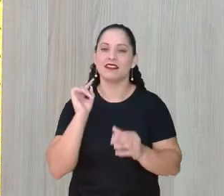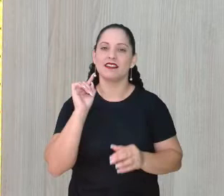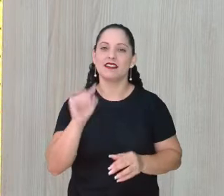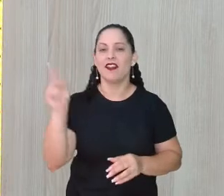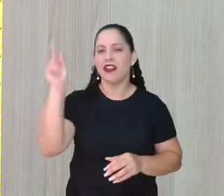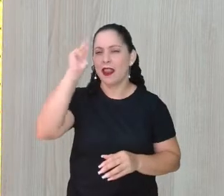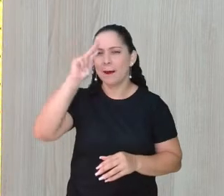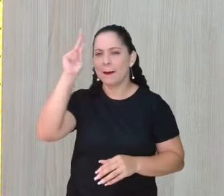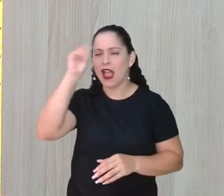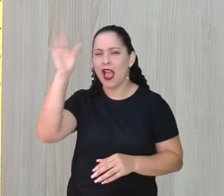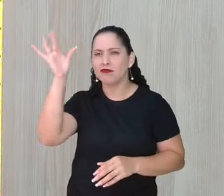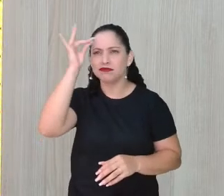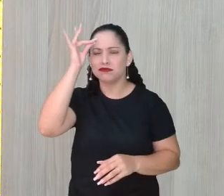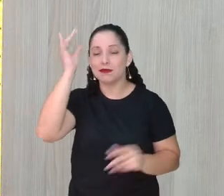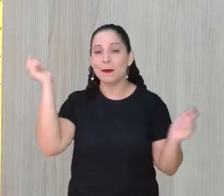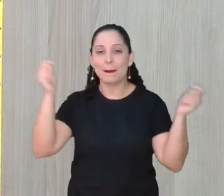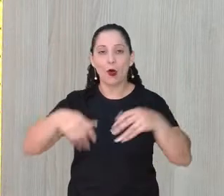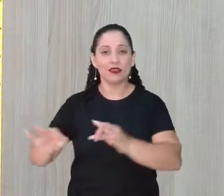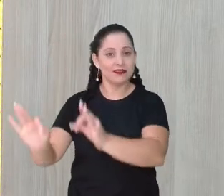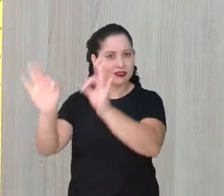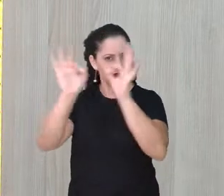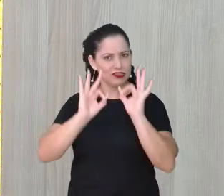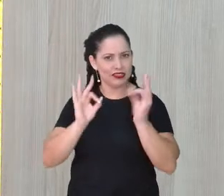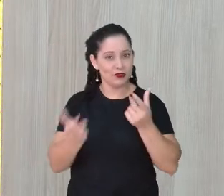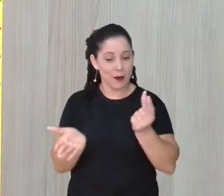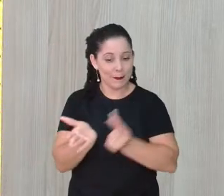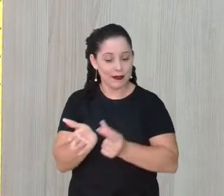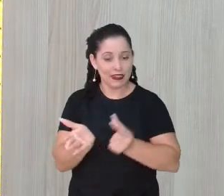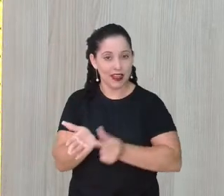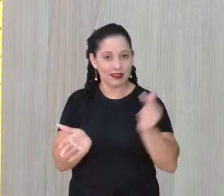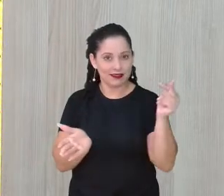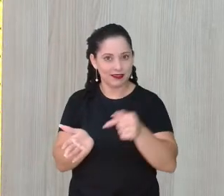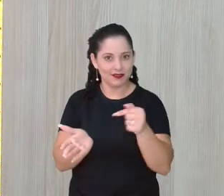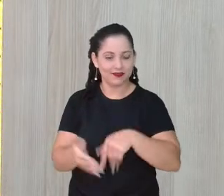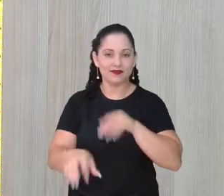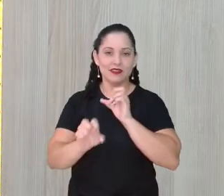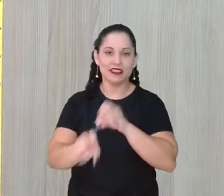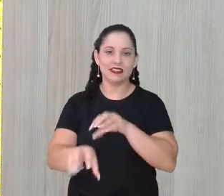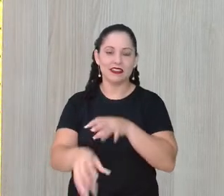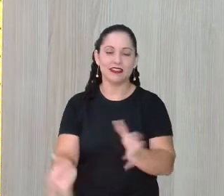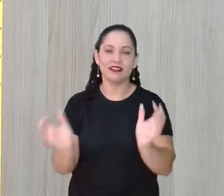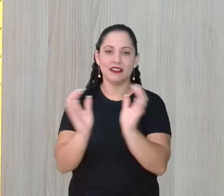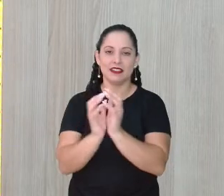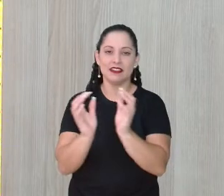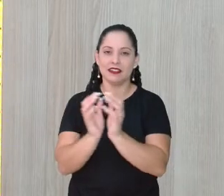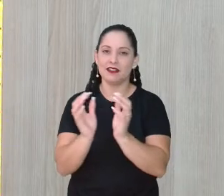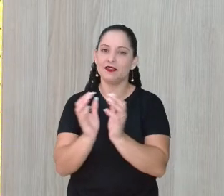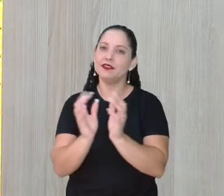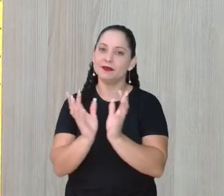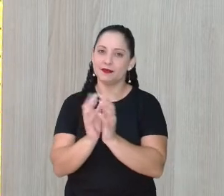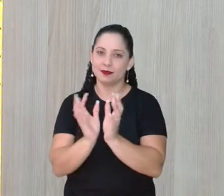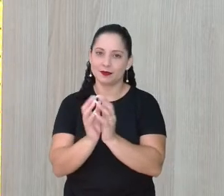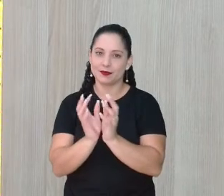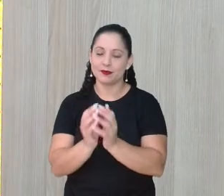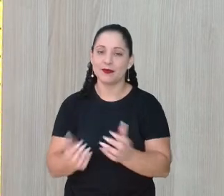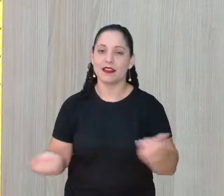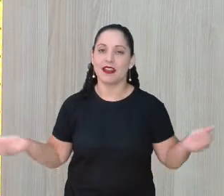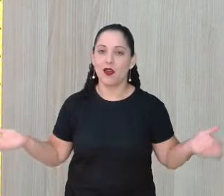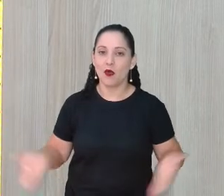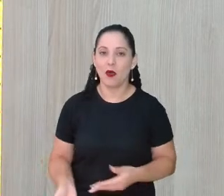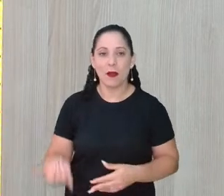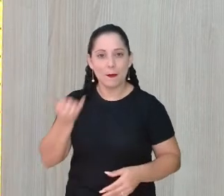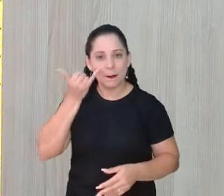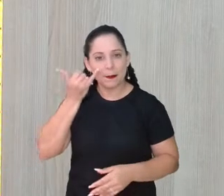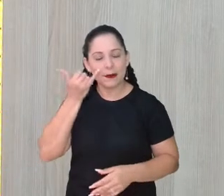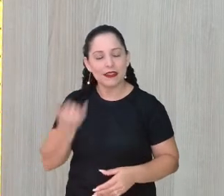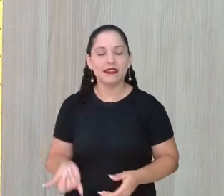também que você pode acompanhar as nossas aulas pelo aplicativo do Educa Recife. Então, nosso querido Billy Boy vai jogar